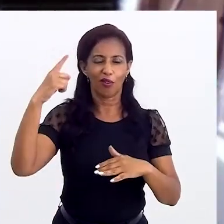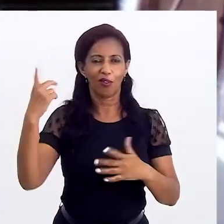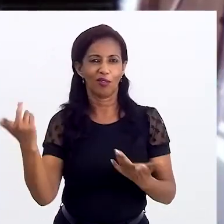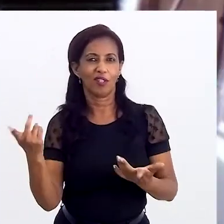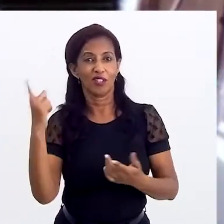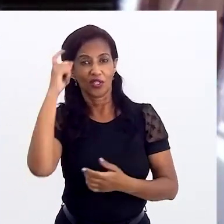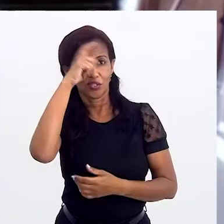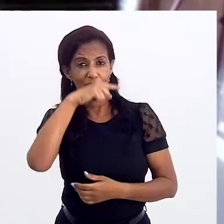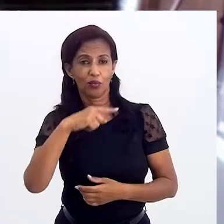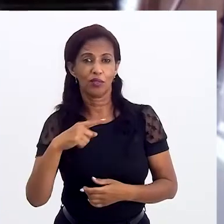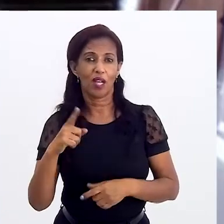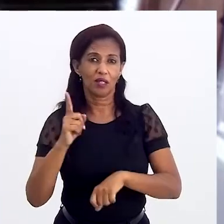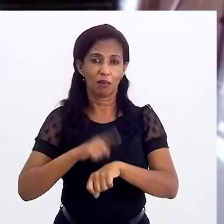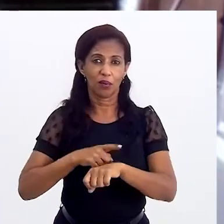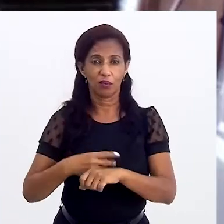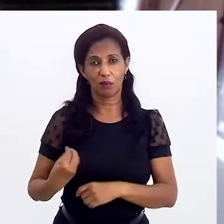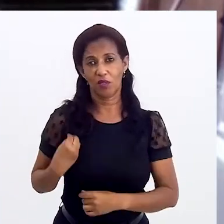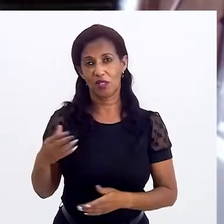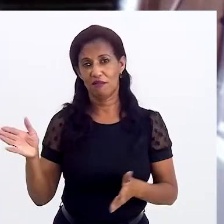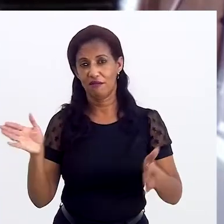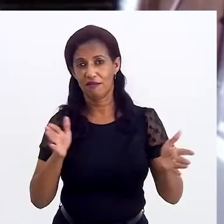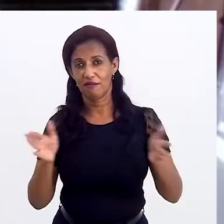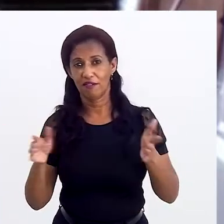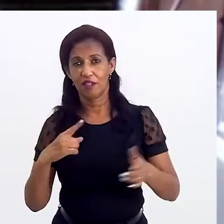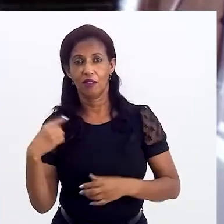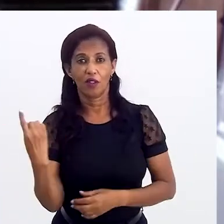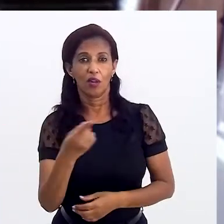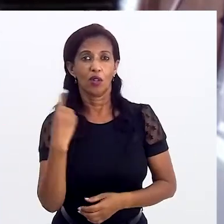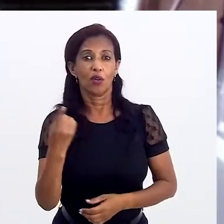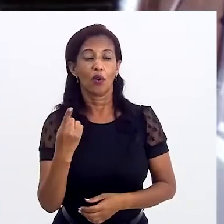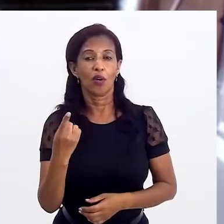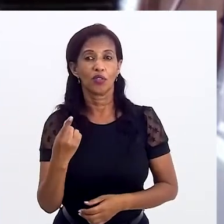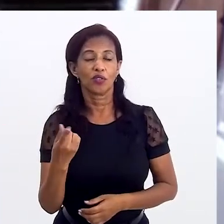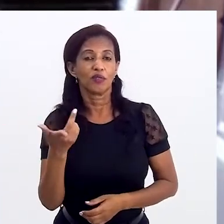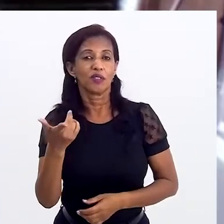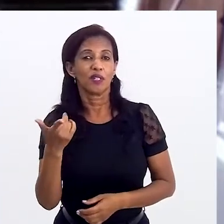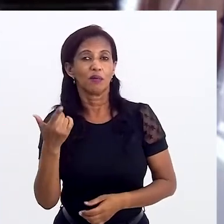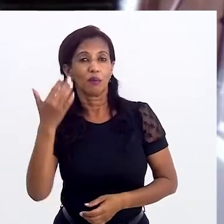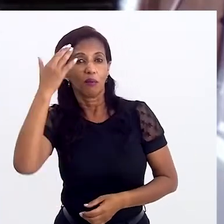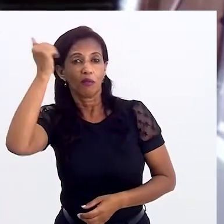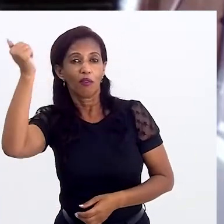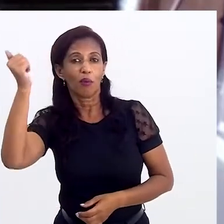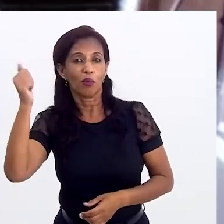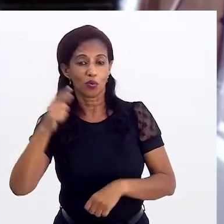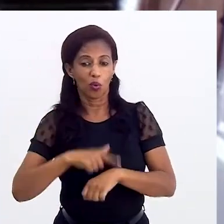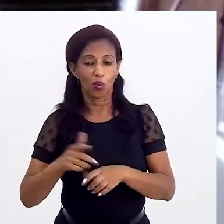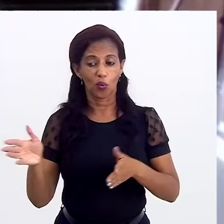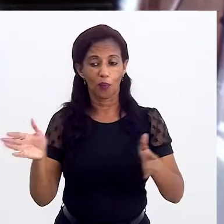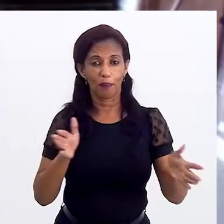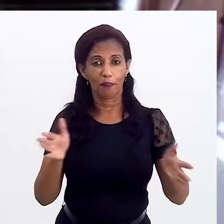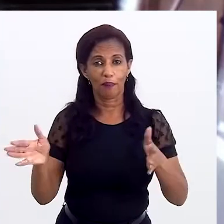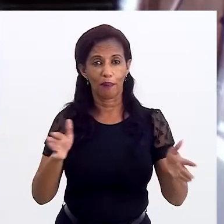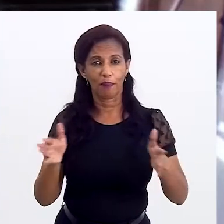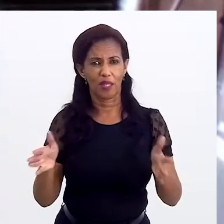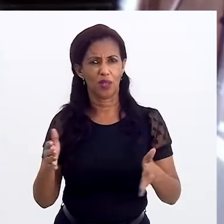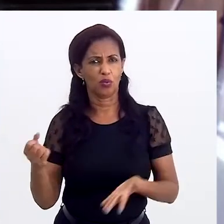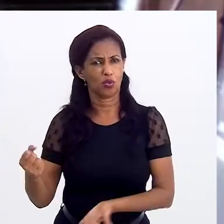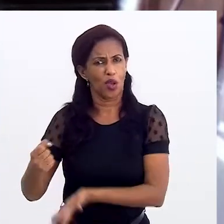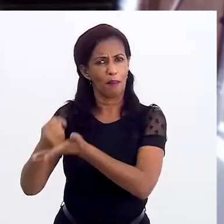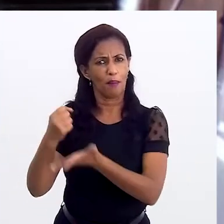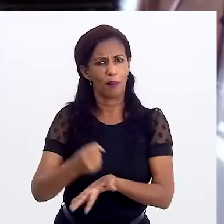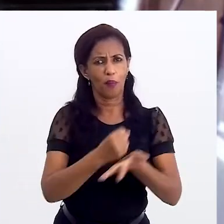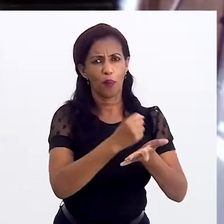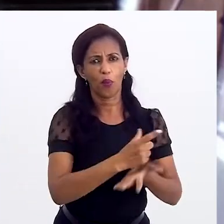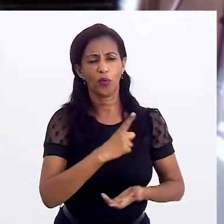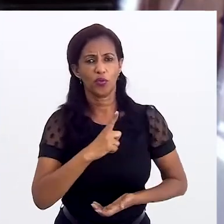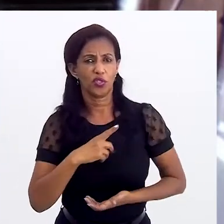realmente das épocas que se vive. Nós fizemos sucesso na época das grandes gravadoras, tínhamos uma empresa enorme que nos apoiava. Hoje